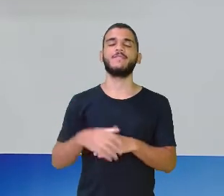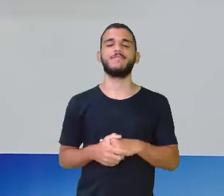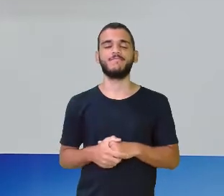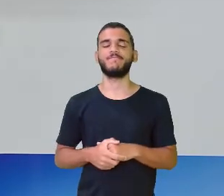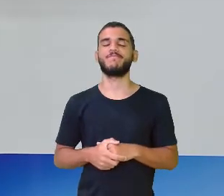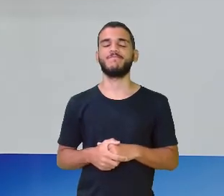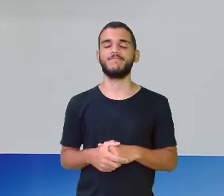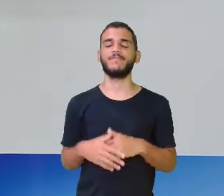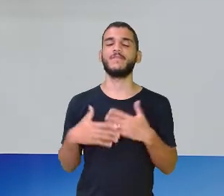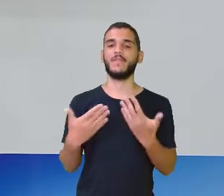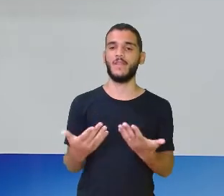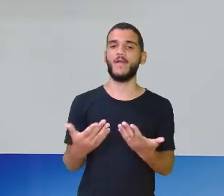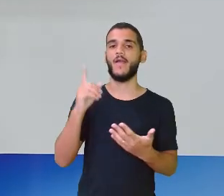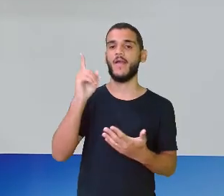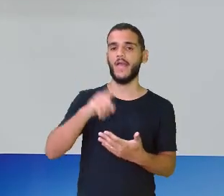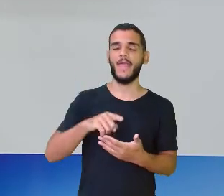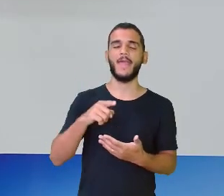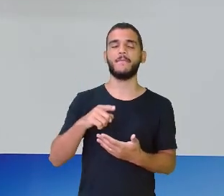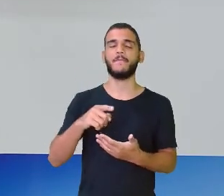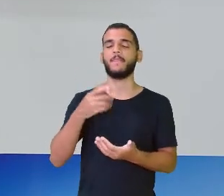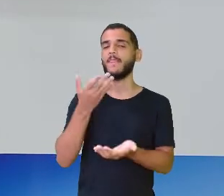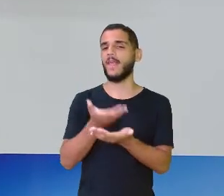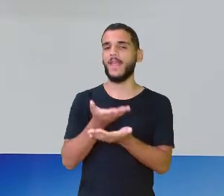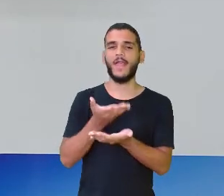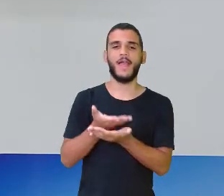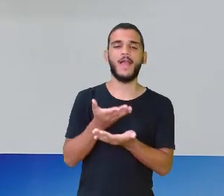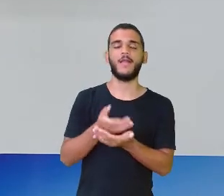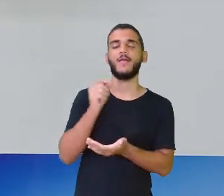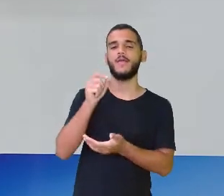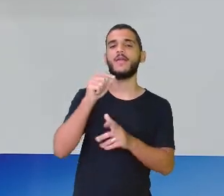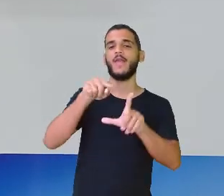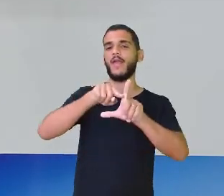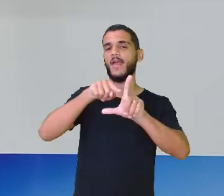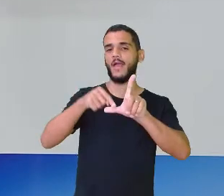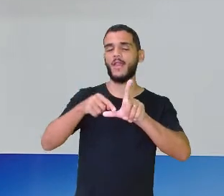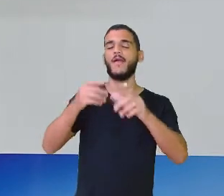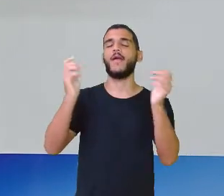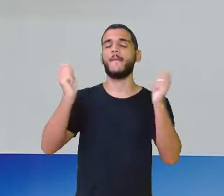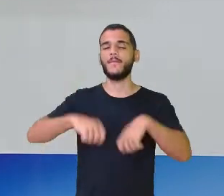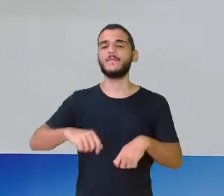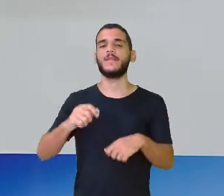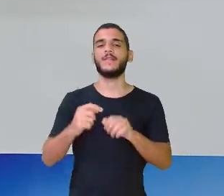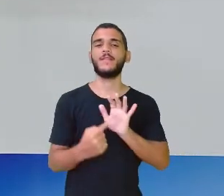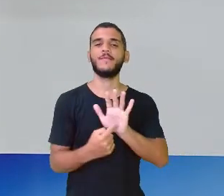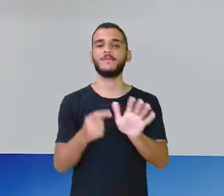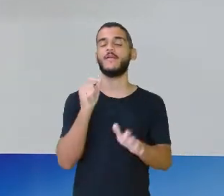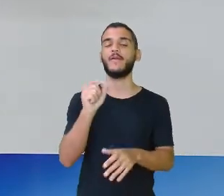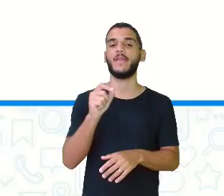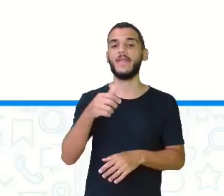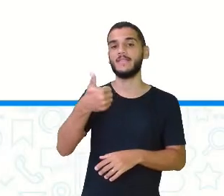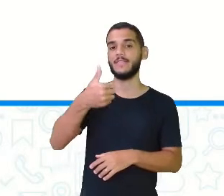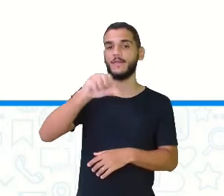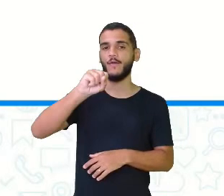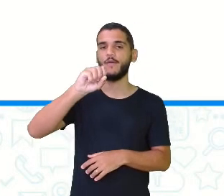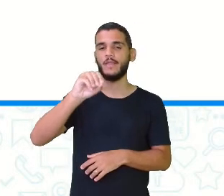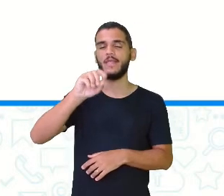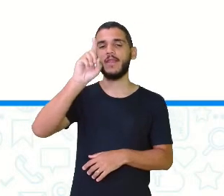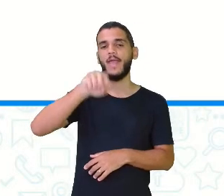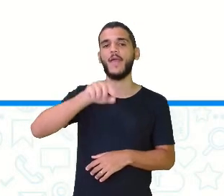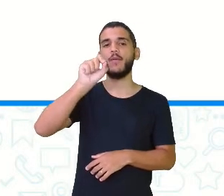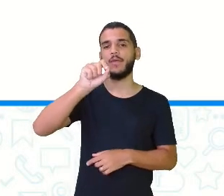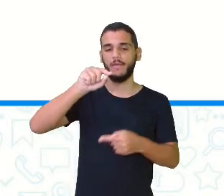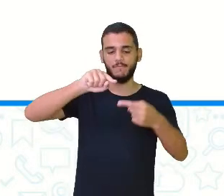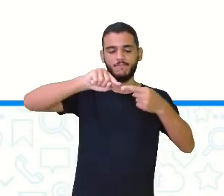360. Claramente, nossa aula sobre ângulos. E eu posso dizer que esse 180 é a meia